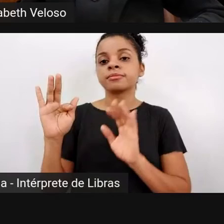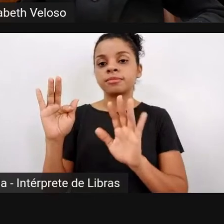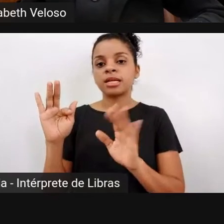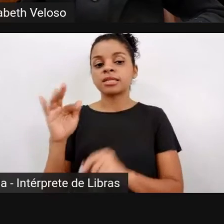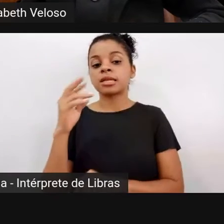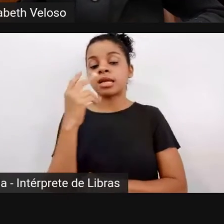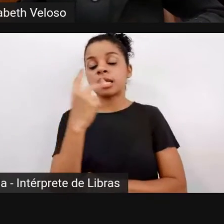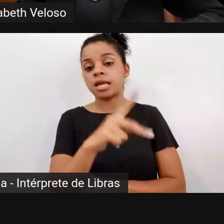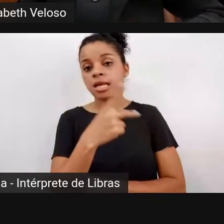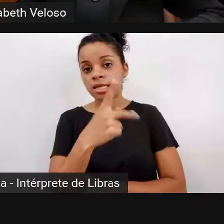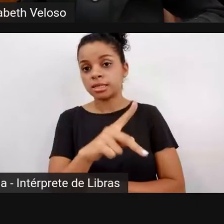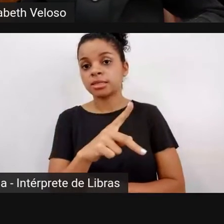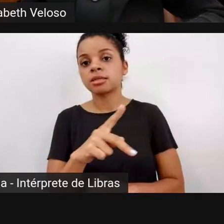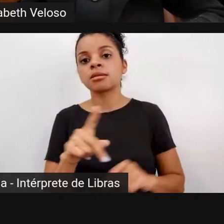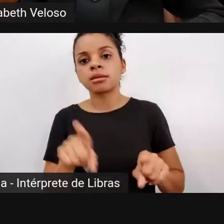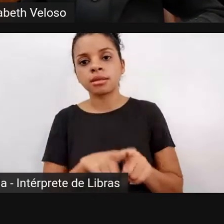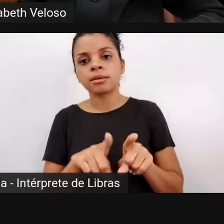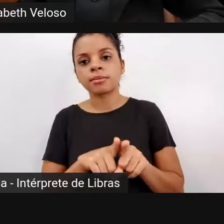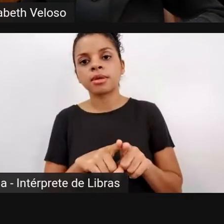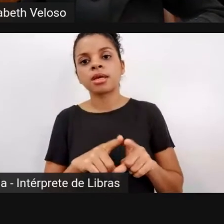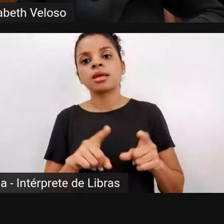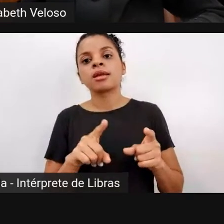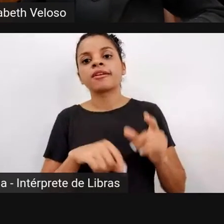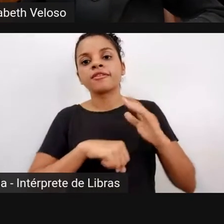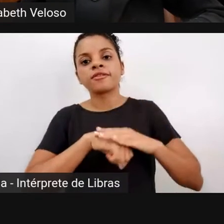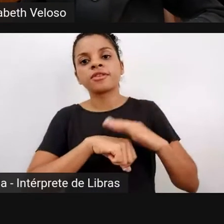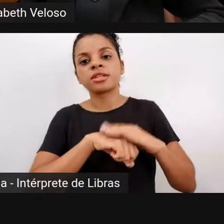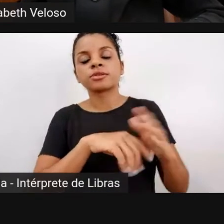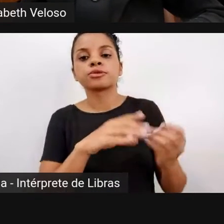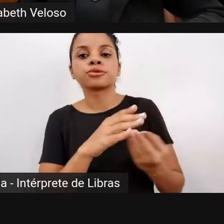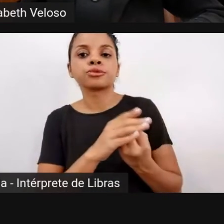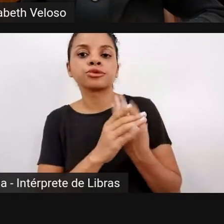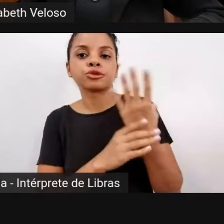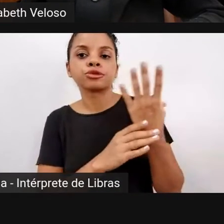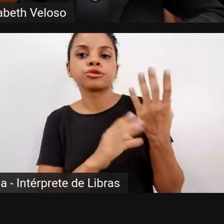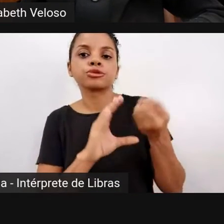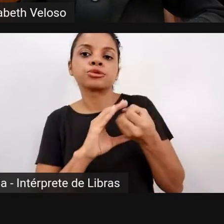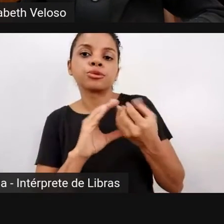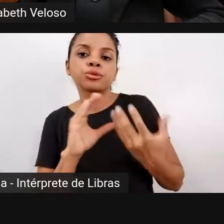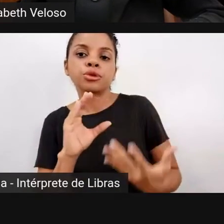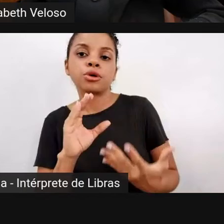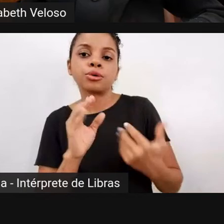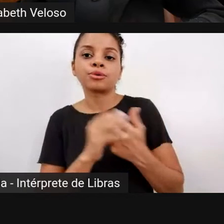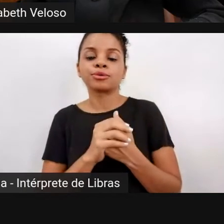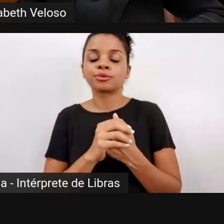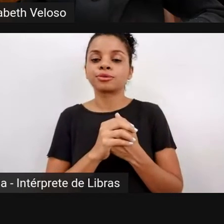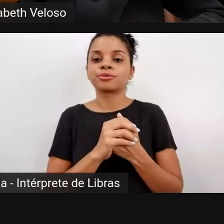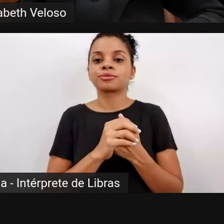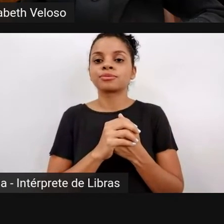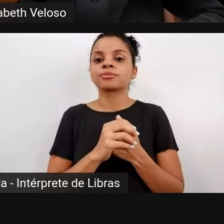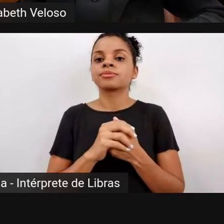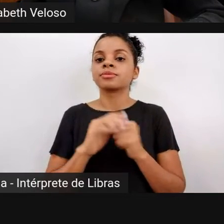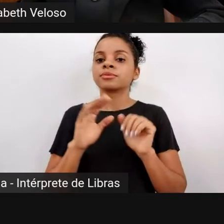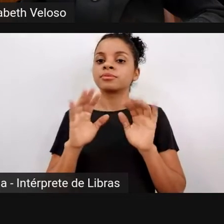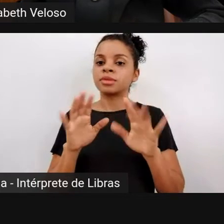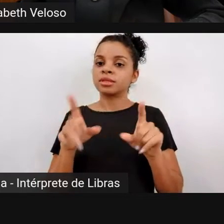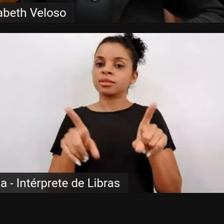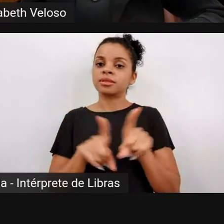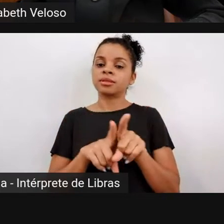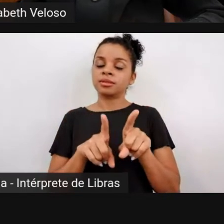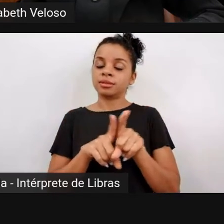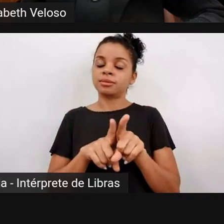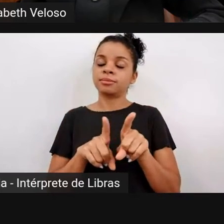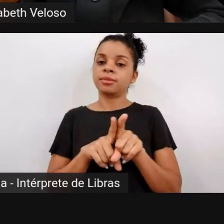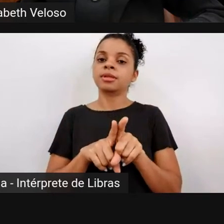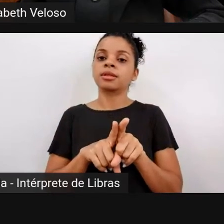contribuíram para a produção desse conteúdo, né? Ali num lugar de fonte, mas também, aí é que eu entro num outro lugar,